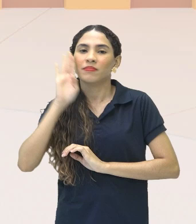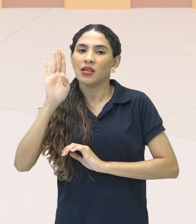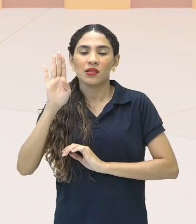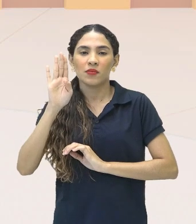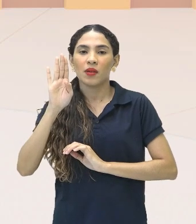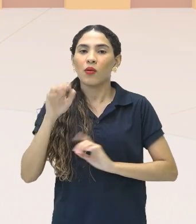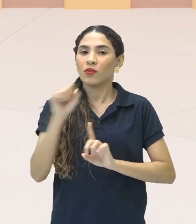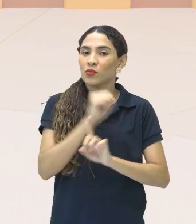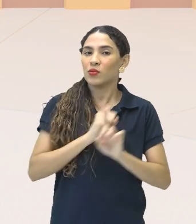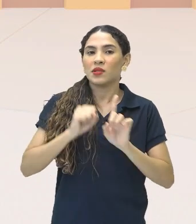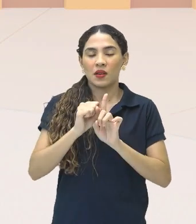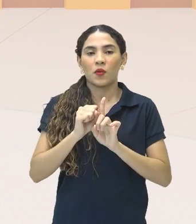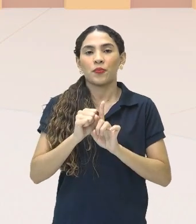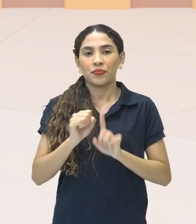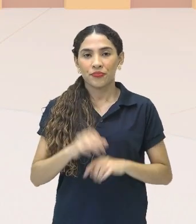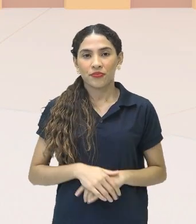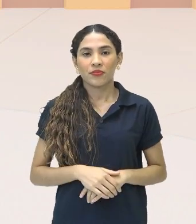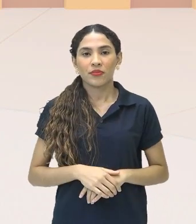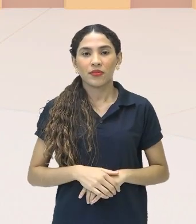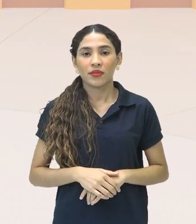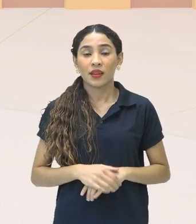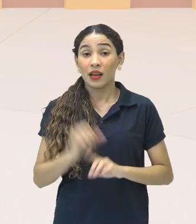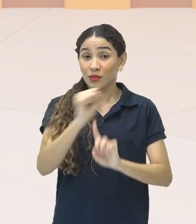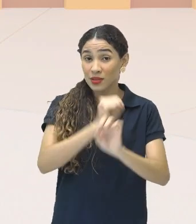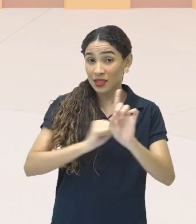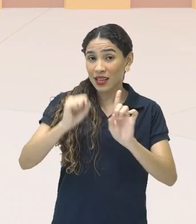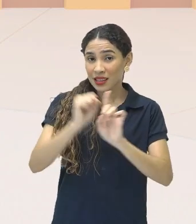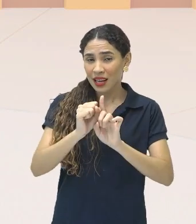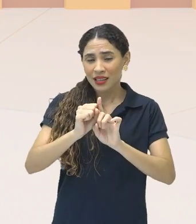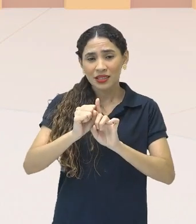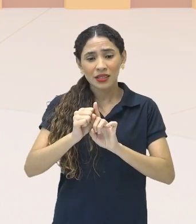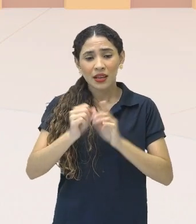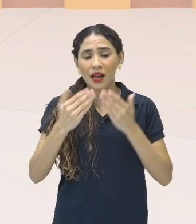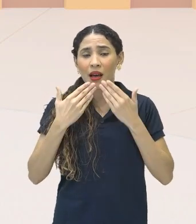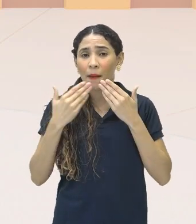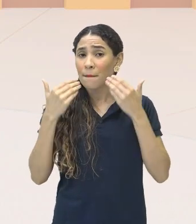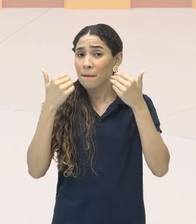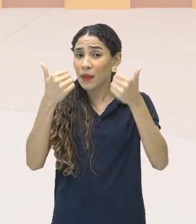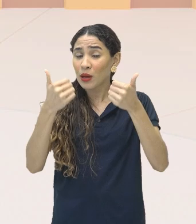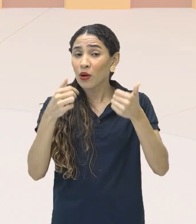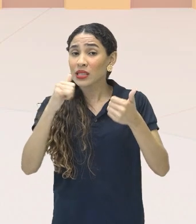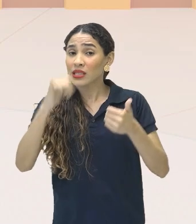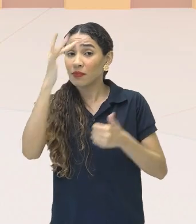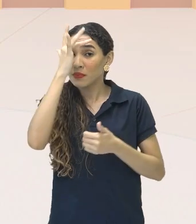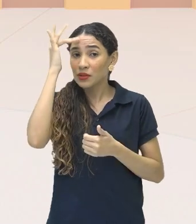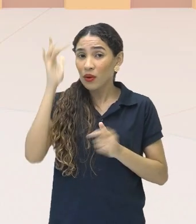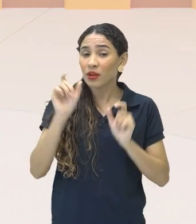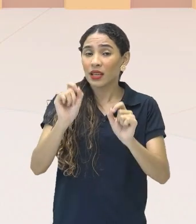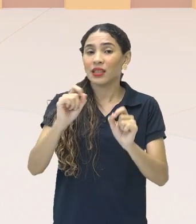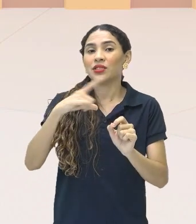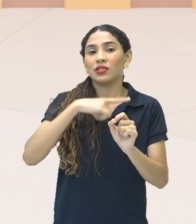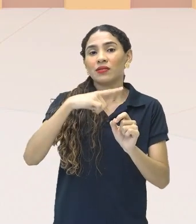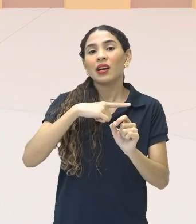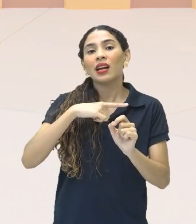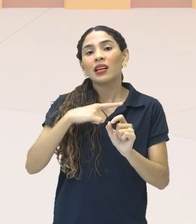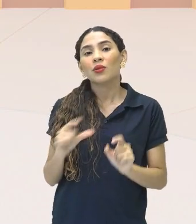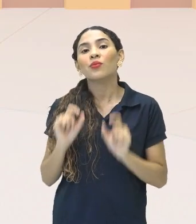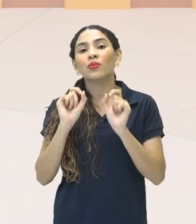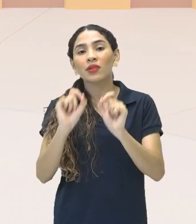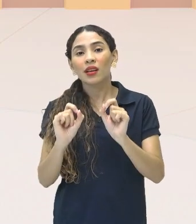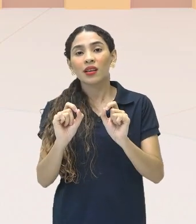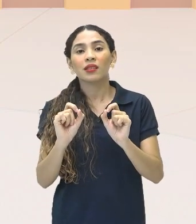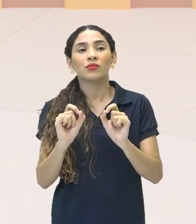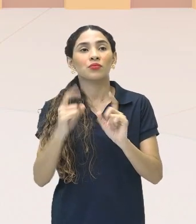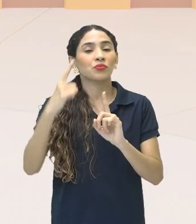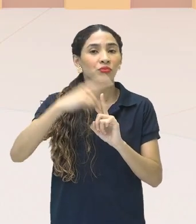da questão social. Né? A sociedade vai ser muito melhor se as pessoas tiverem ali, né,